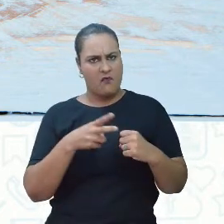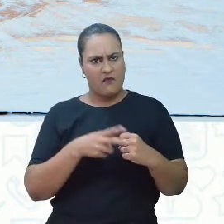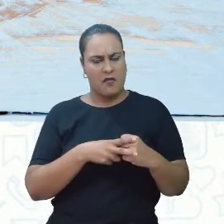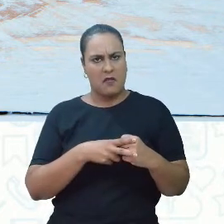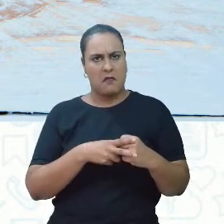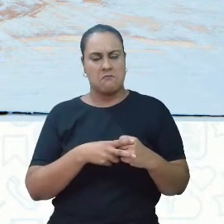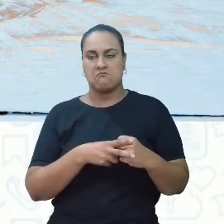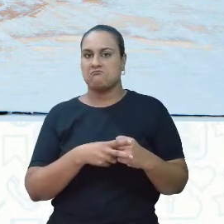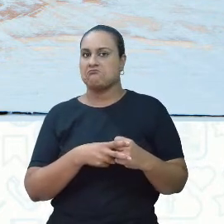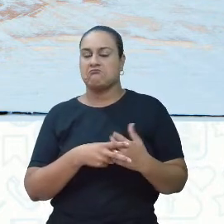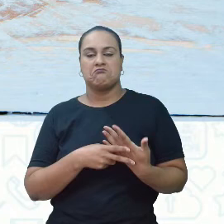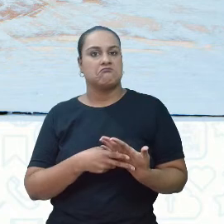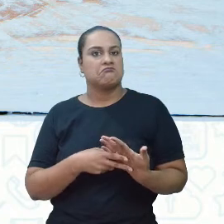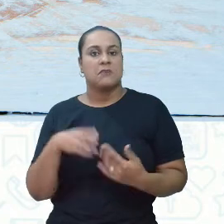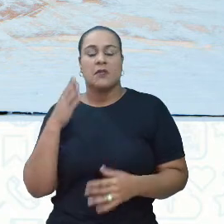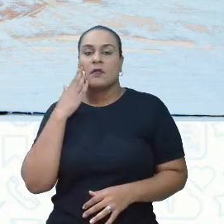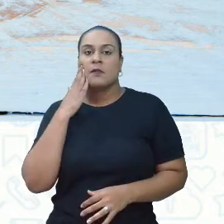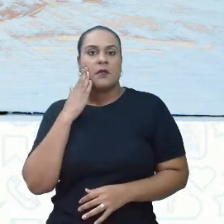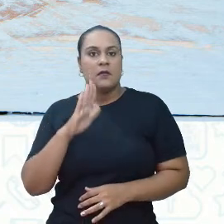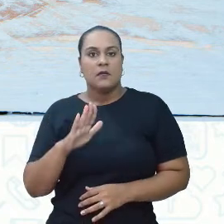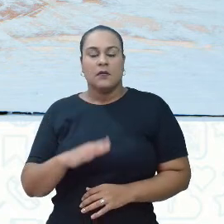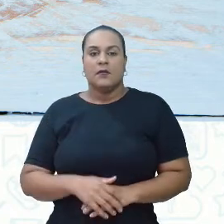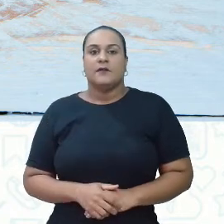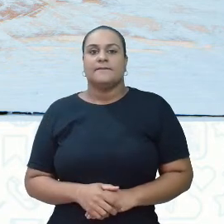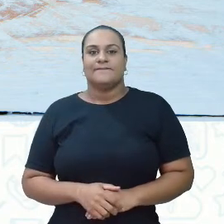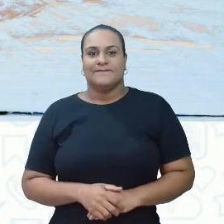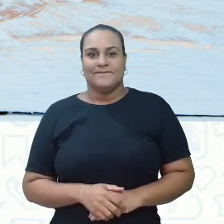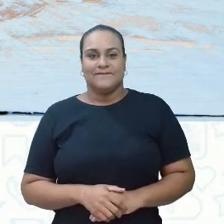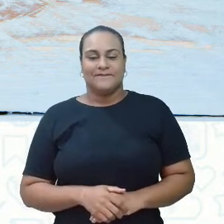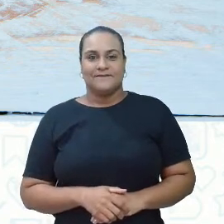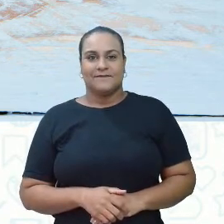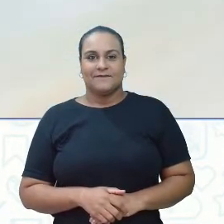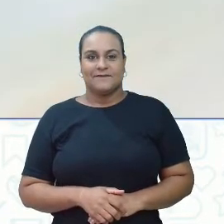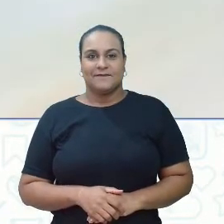ela é uma preposição, se é outra coisa, tá certo?